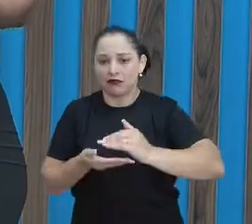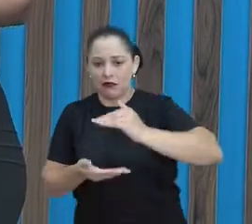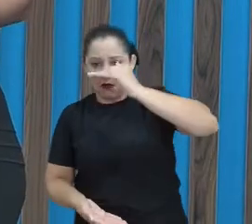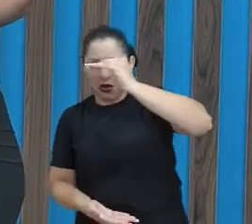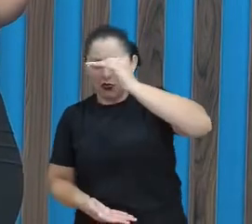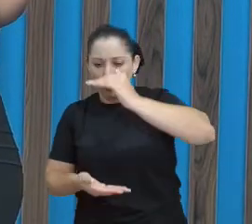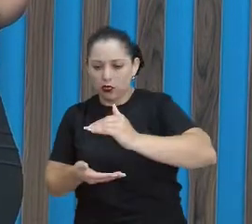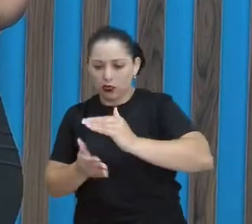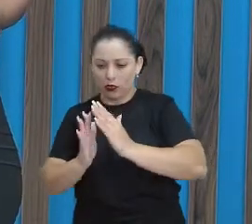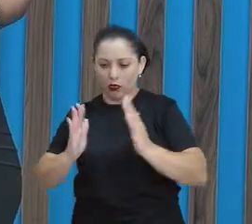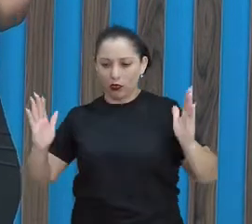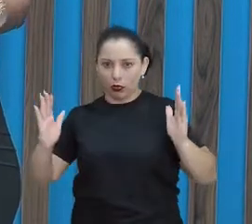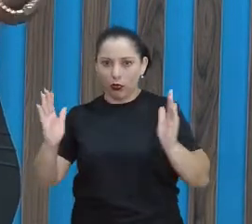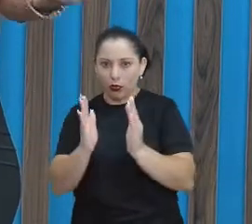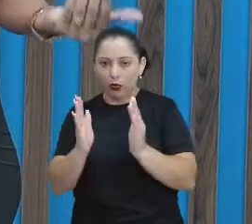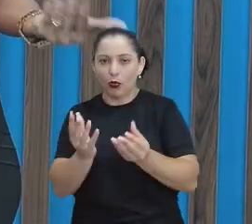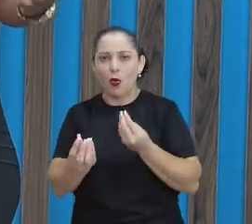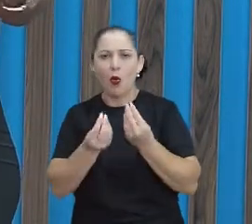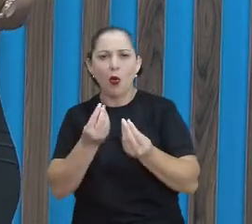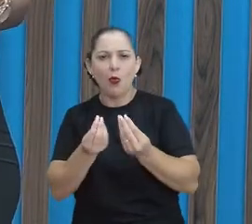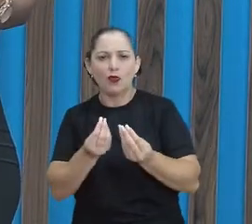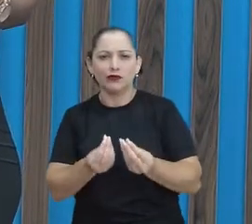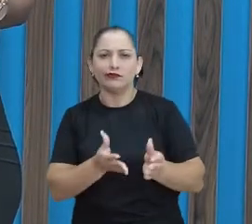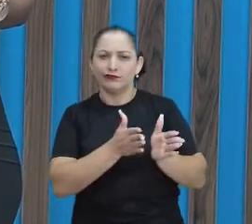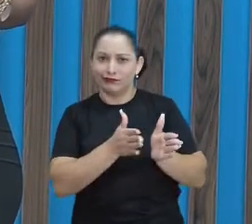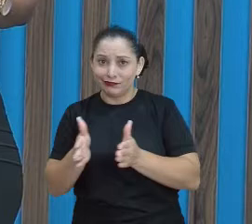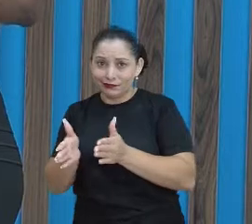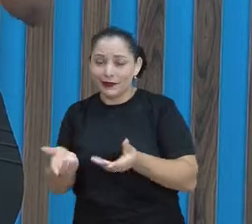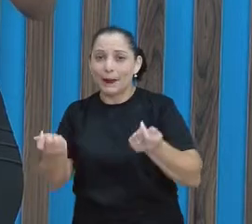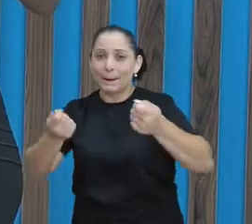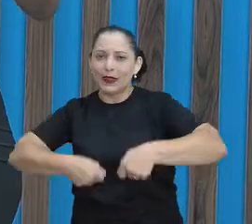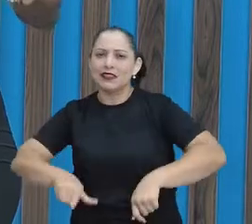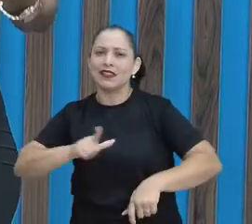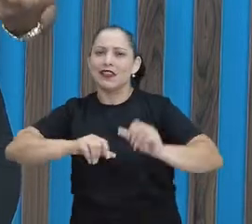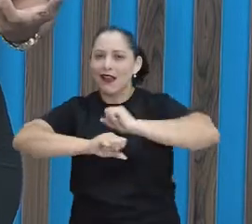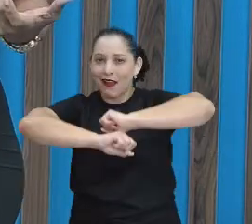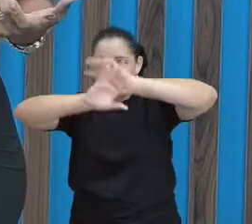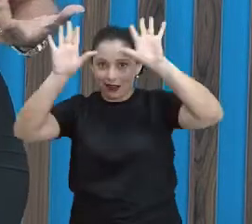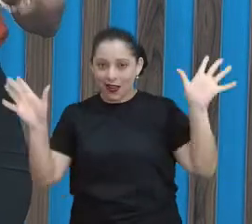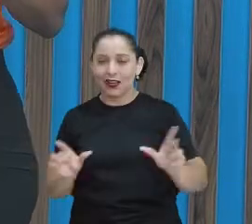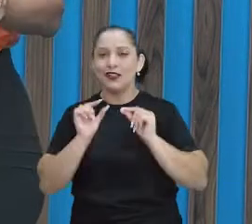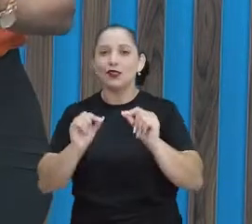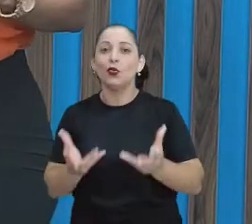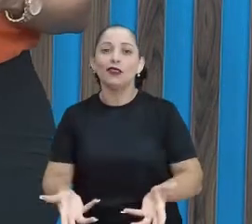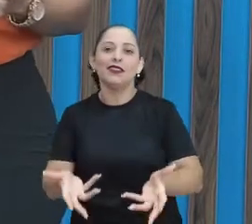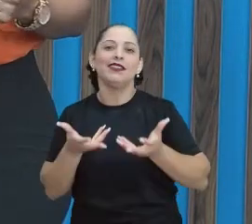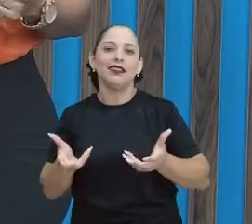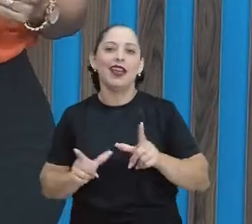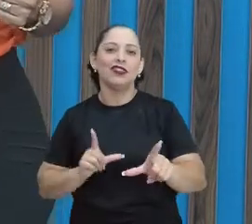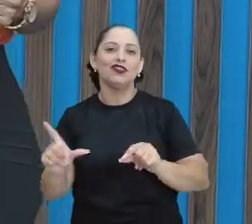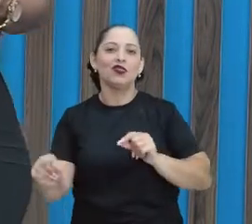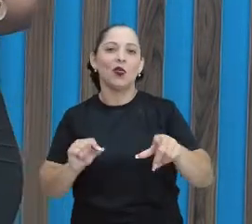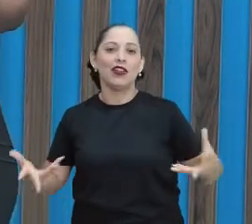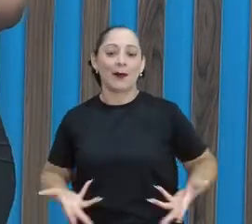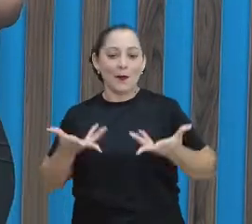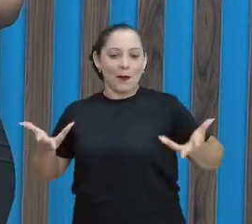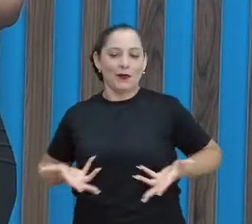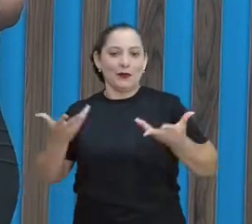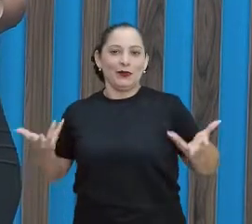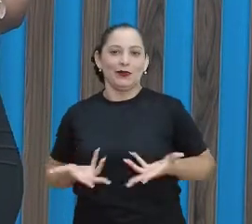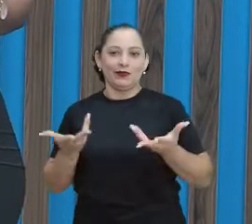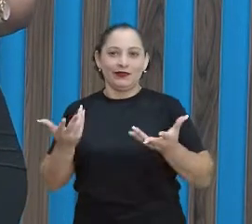de formatos. Então, até nisso a gente precisa ter a clareza do que a gente quer para escolher o estímulo sensorial.